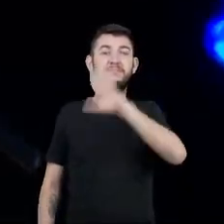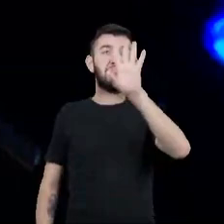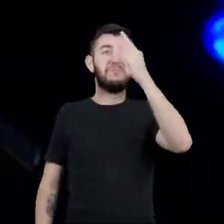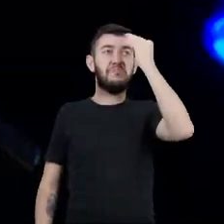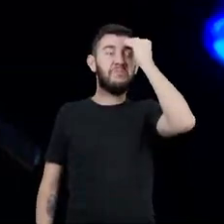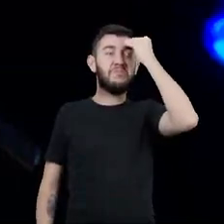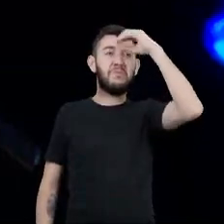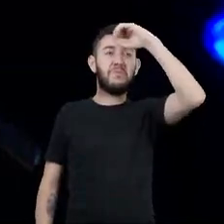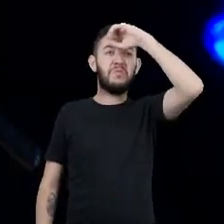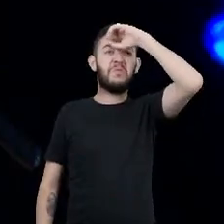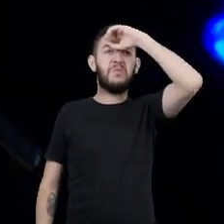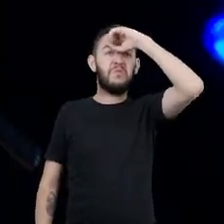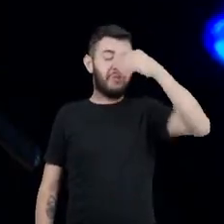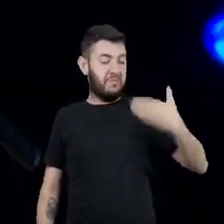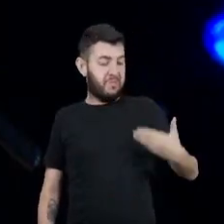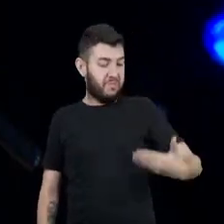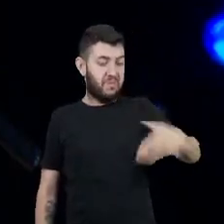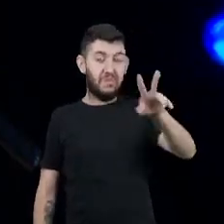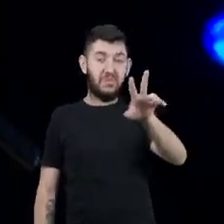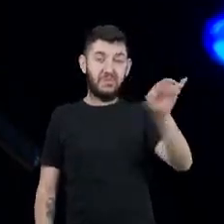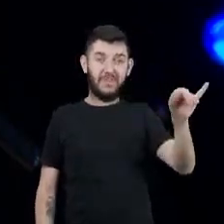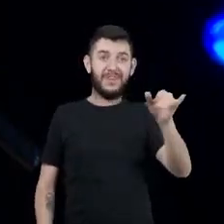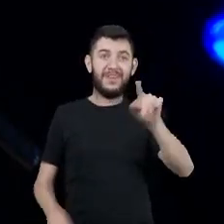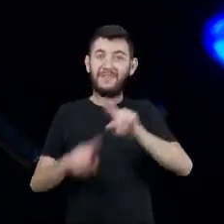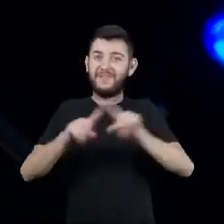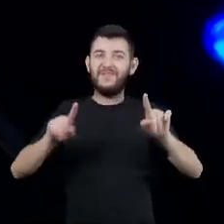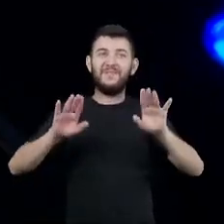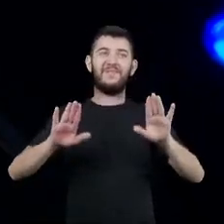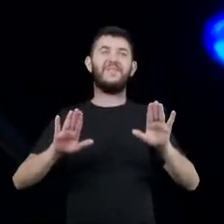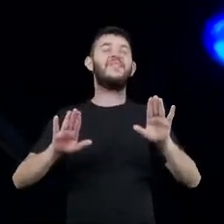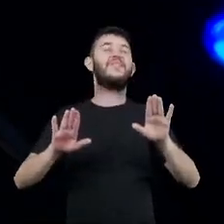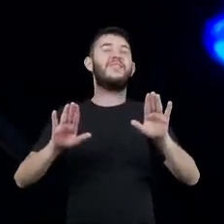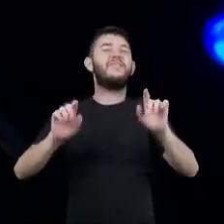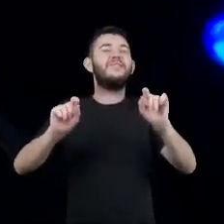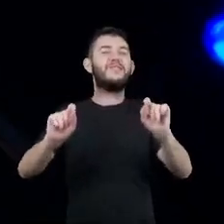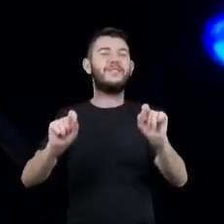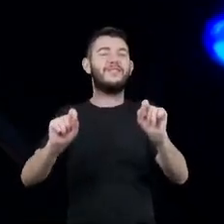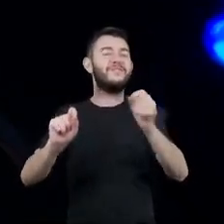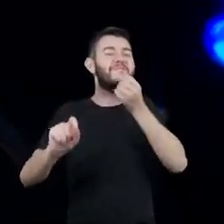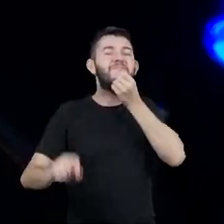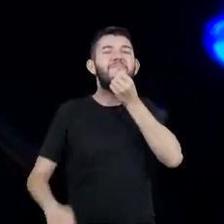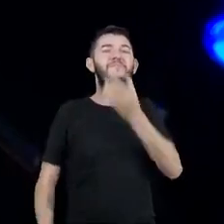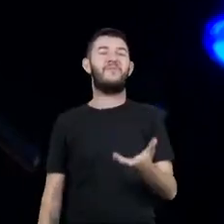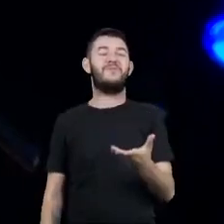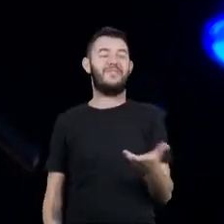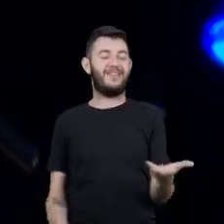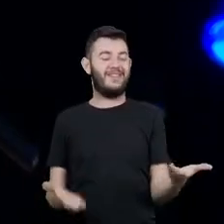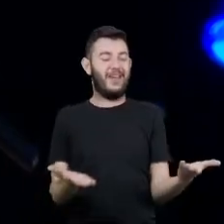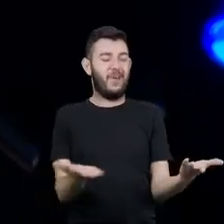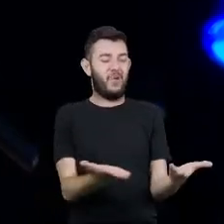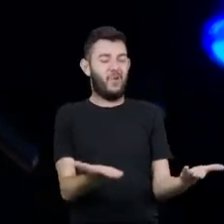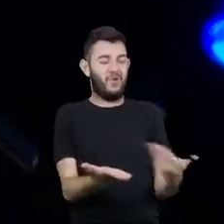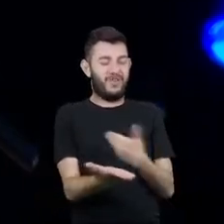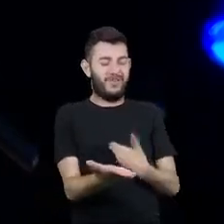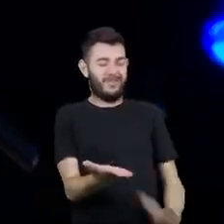que esse desastroso atual governo vai acabar